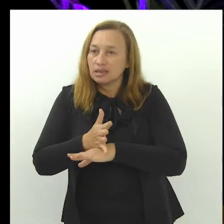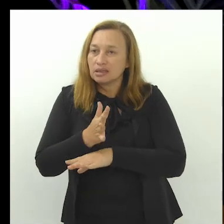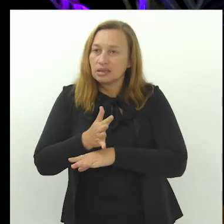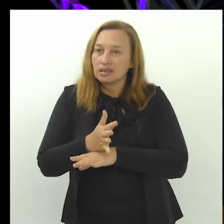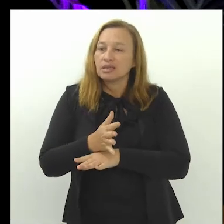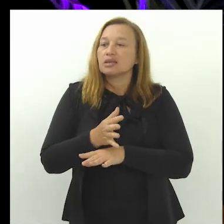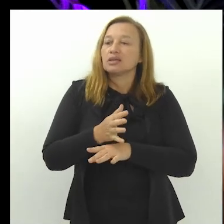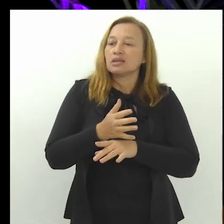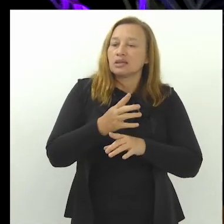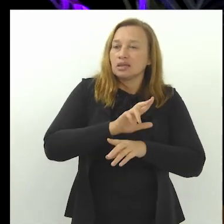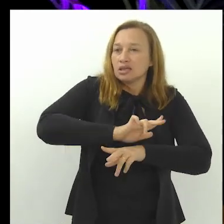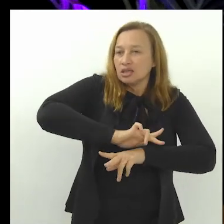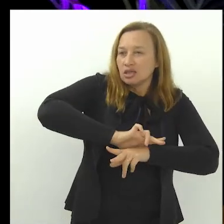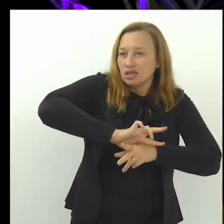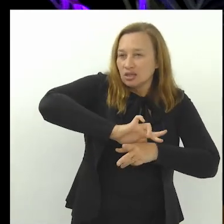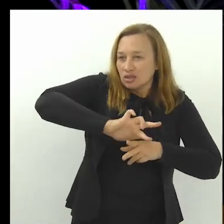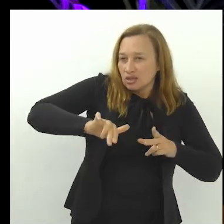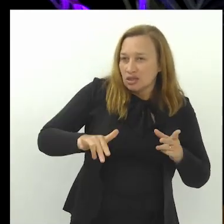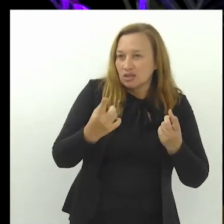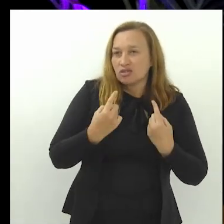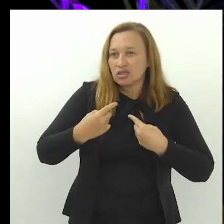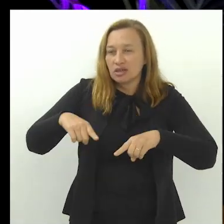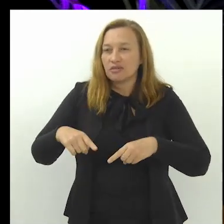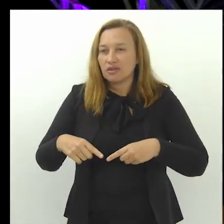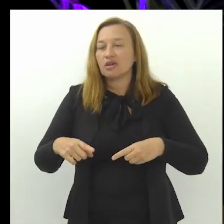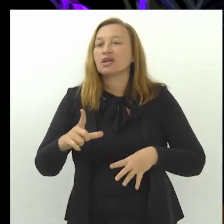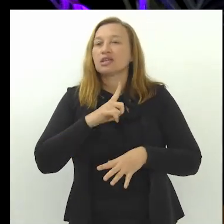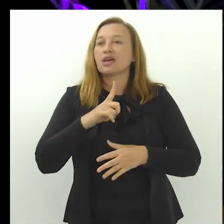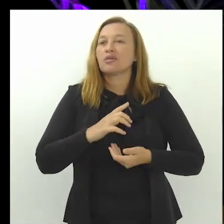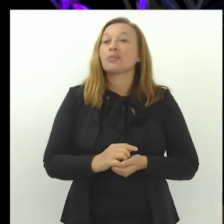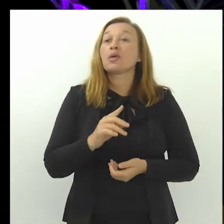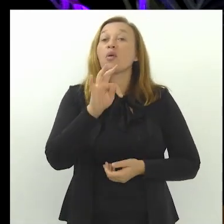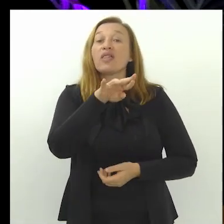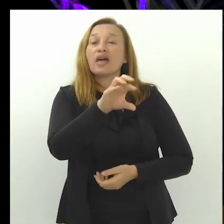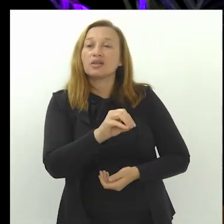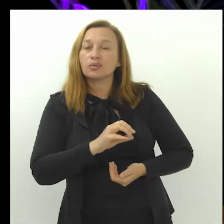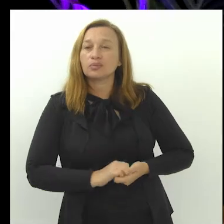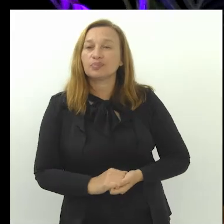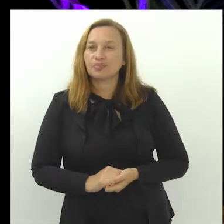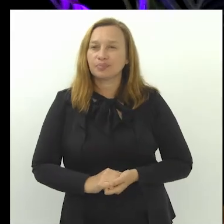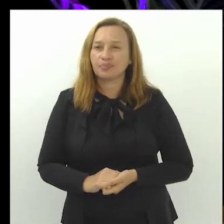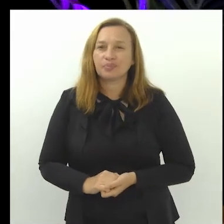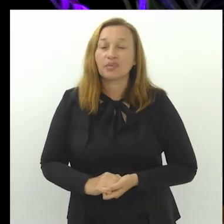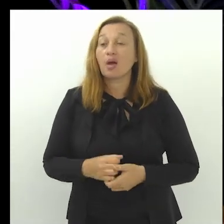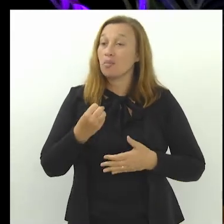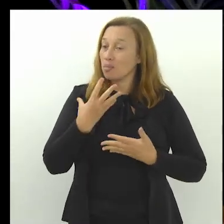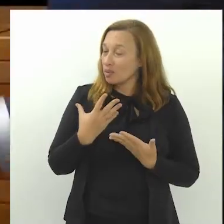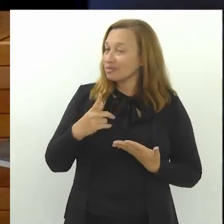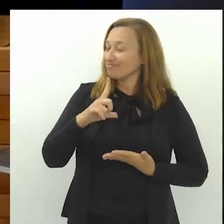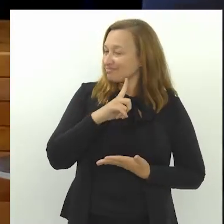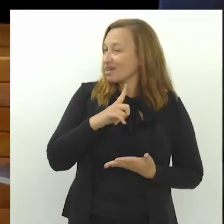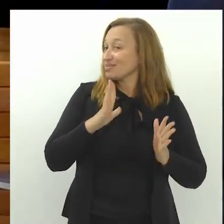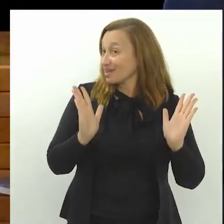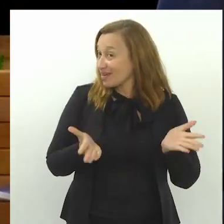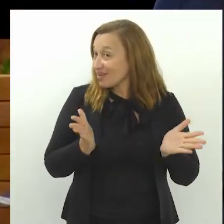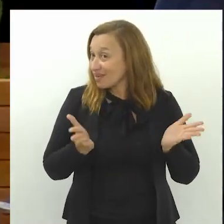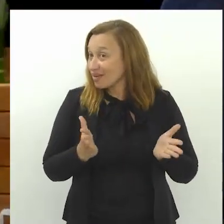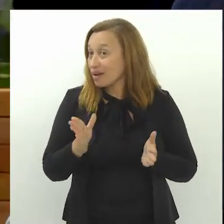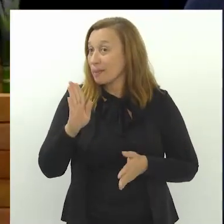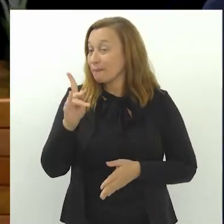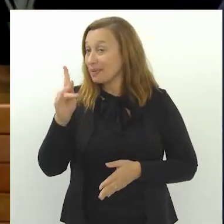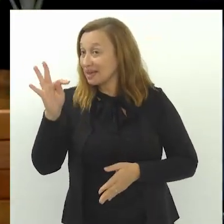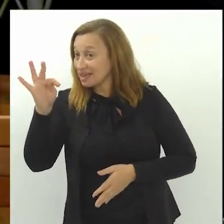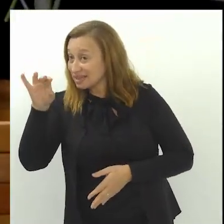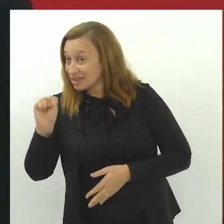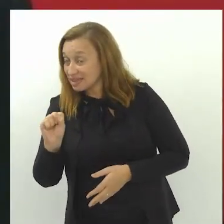nas instituições multilaterais para enfrentar os desafios aí que continuarão vindo. E o Renato?